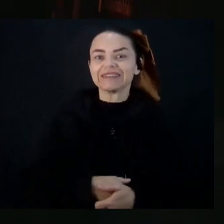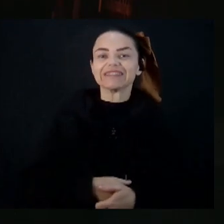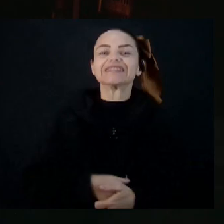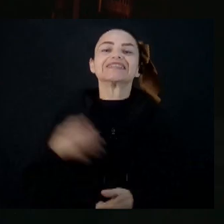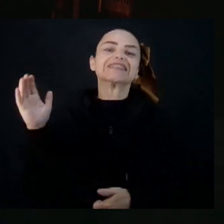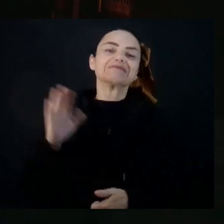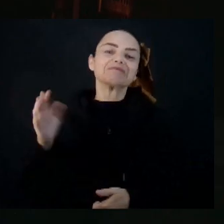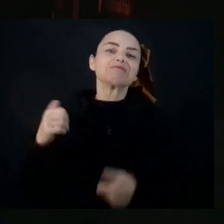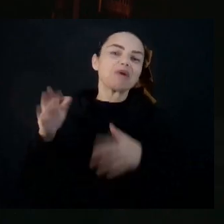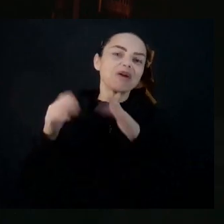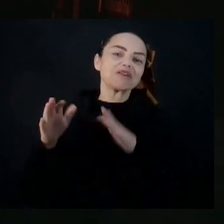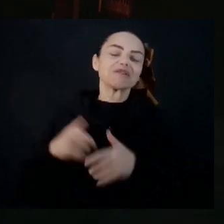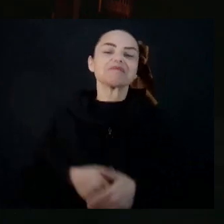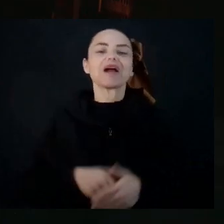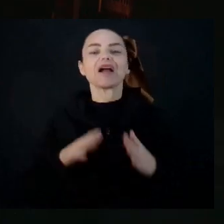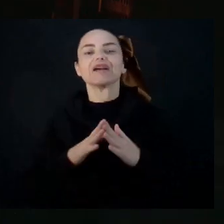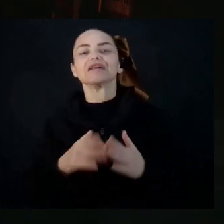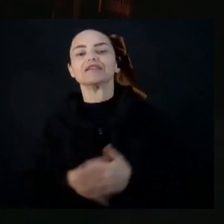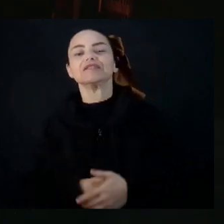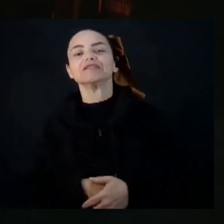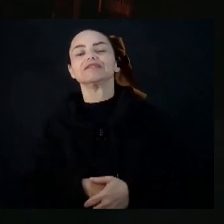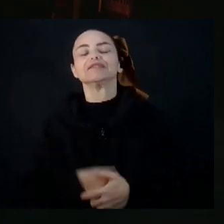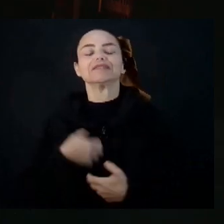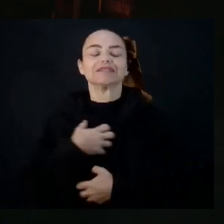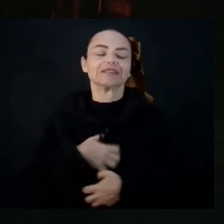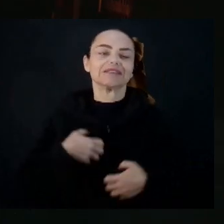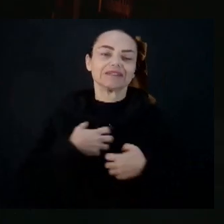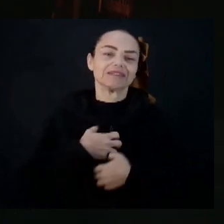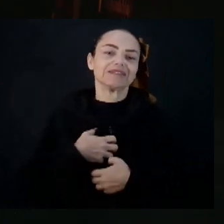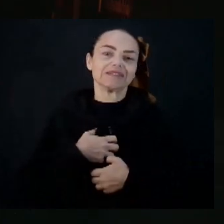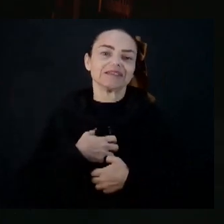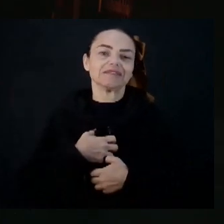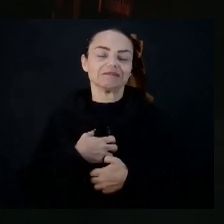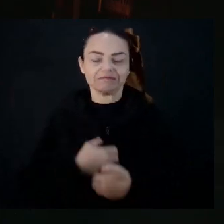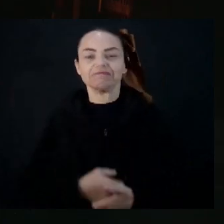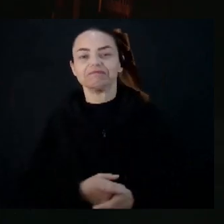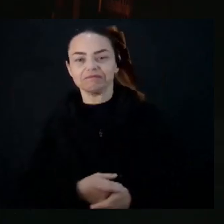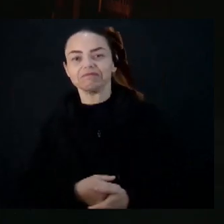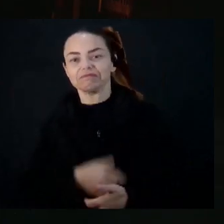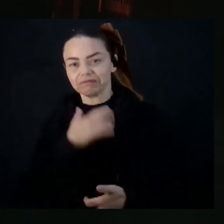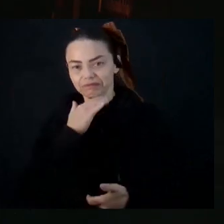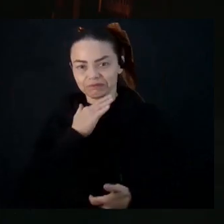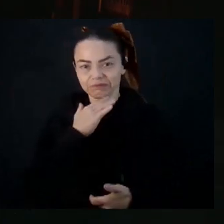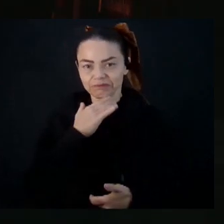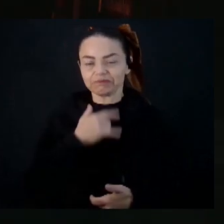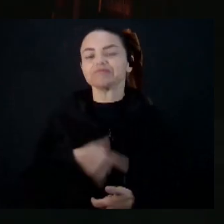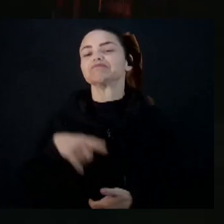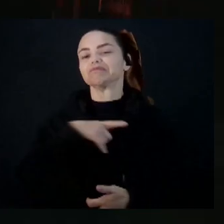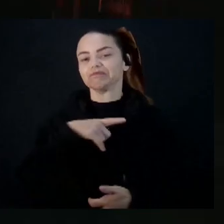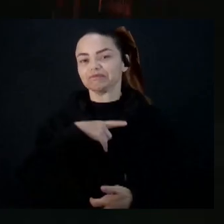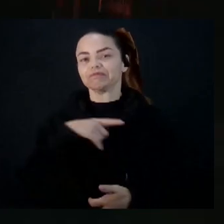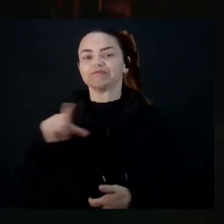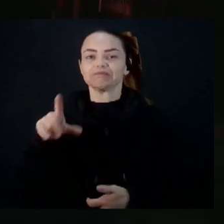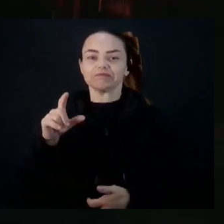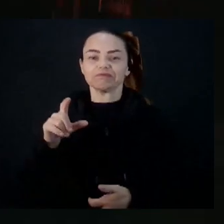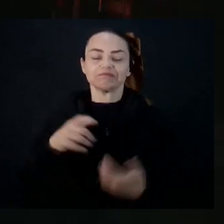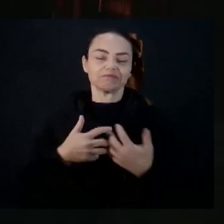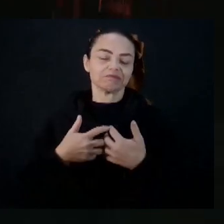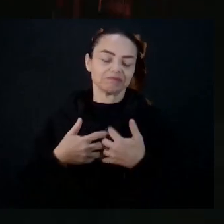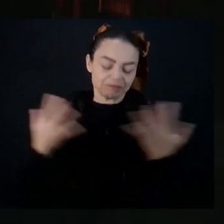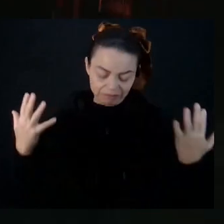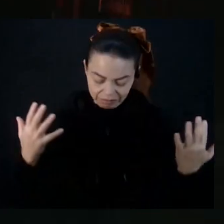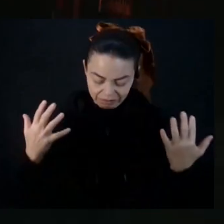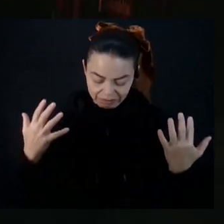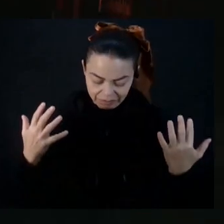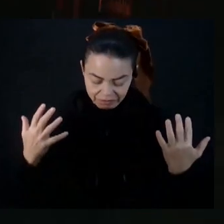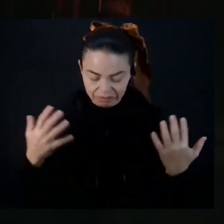Então é isso. Causa um desconforto. A primeira impressão deve ser muito ruim, porque tem a desconexão, né, entre a mãe,